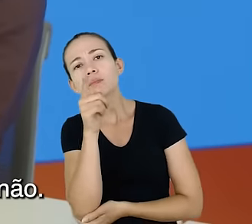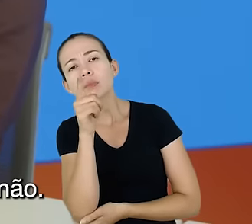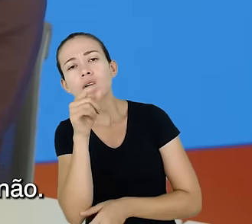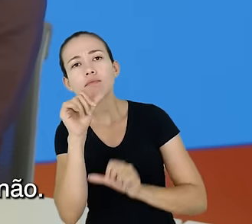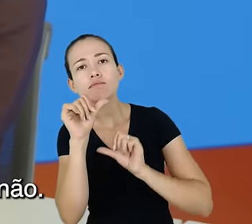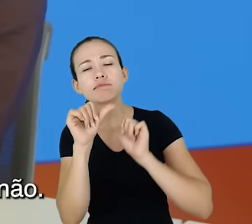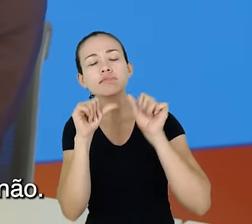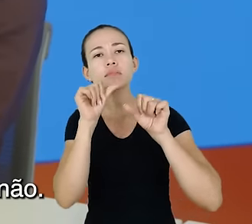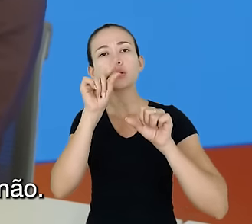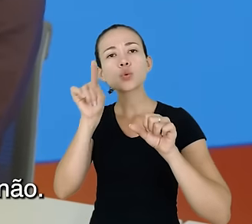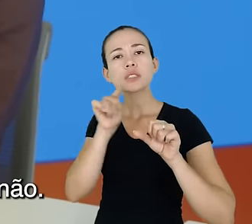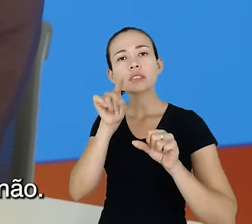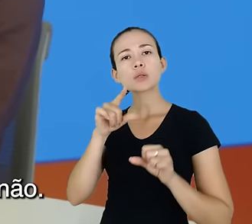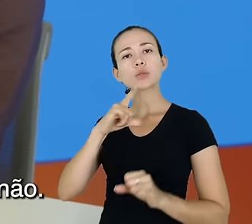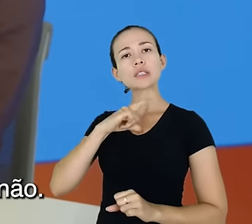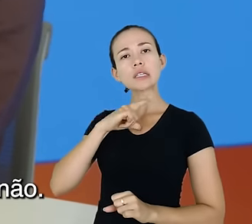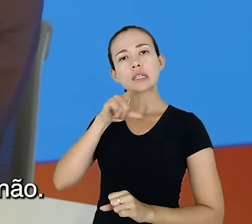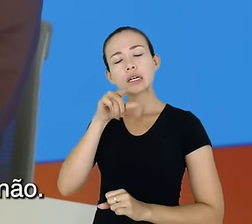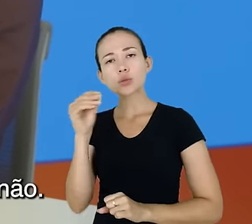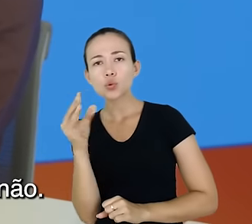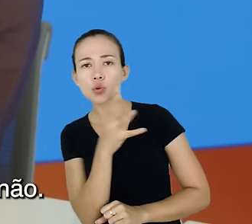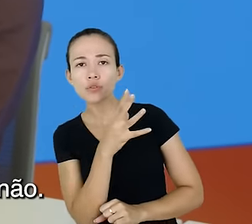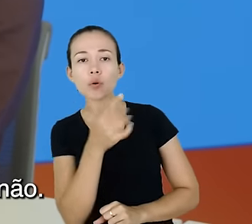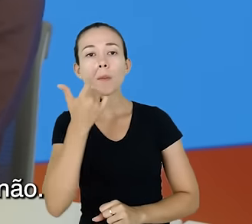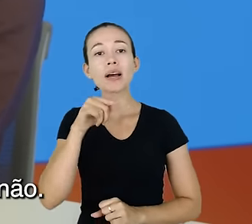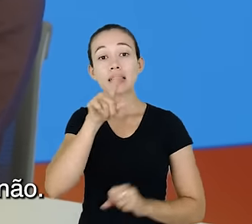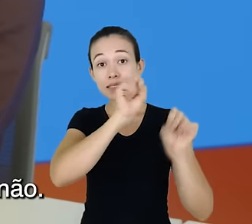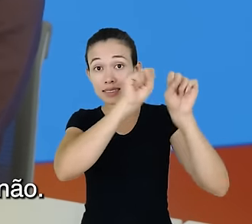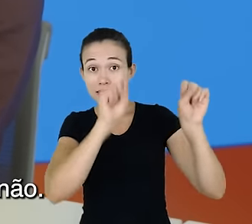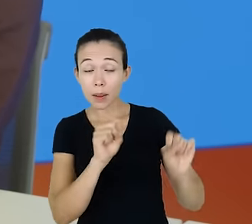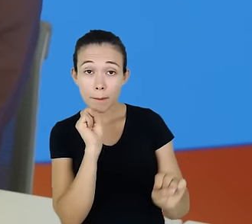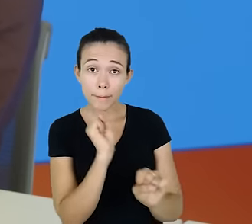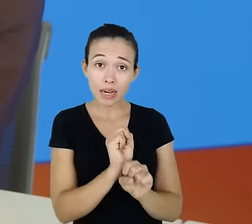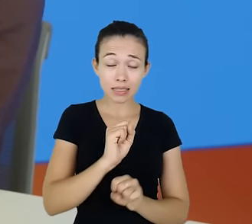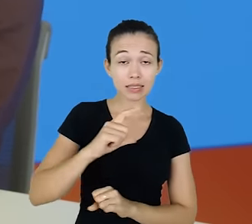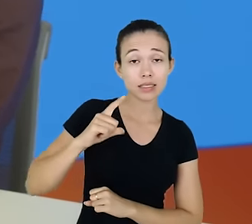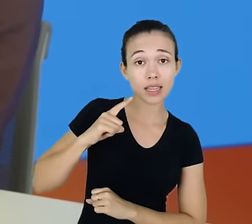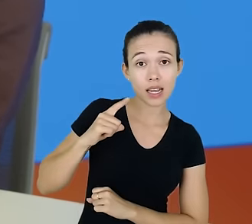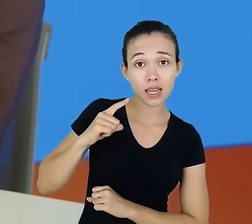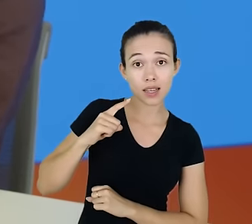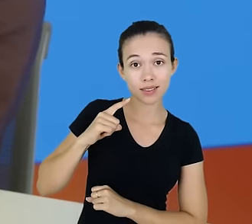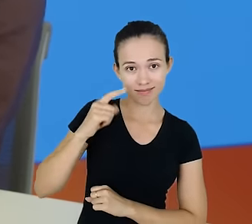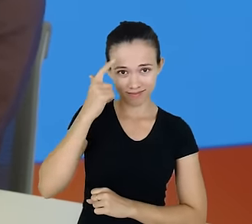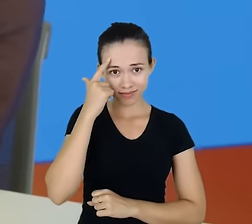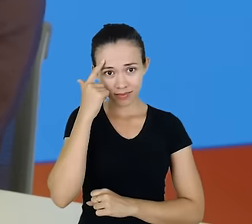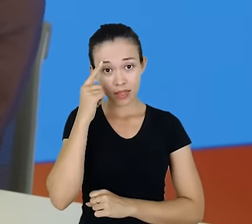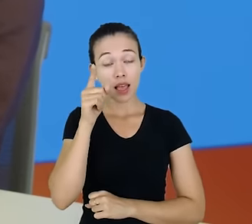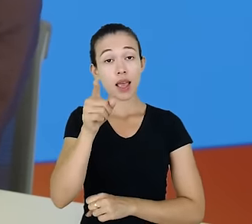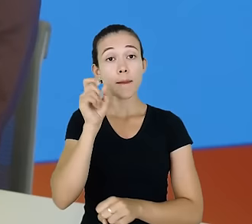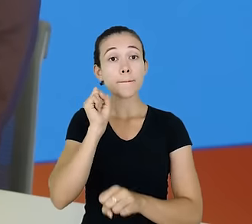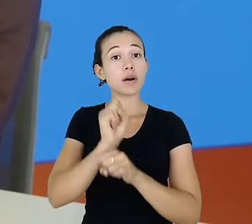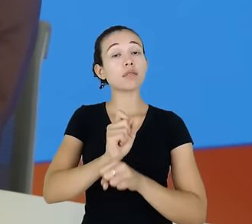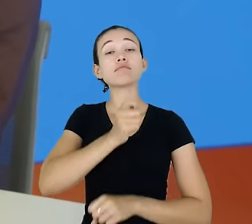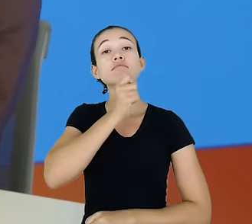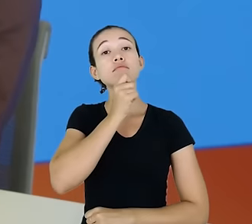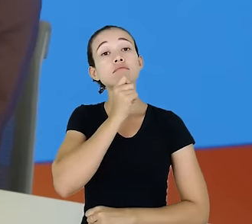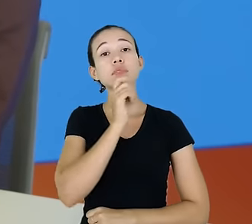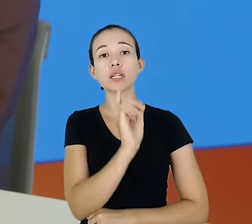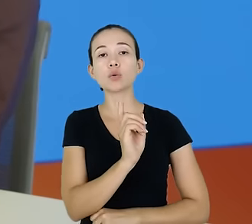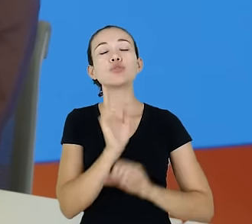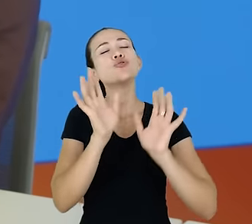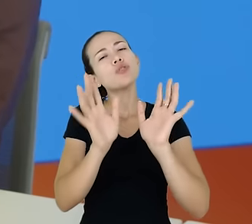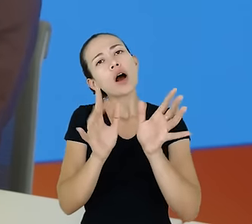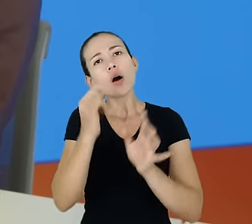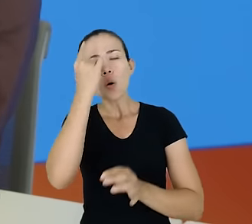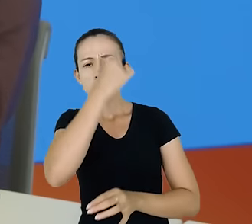atualização aconteceu Vai ter uma paralisação do sistema ou não esse sistema ainda não parou ele parou 1 hora ou Du